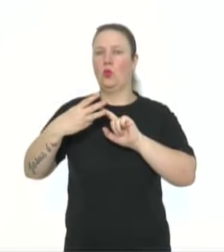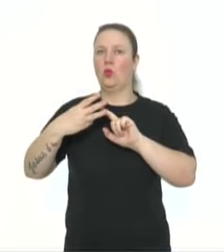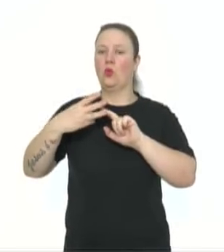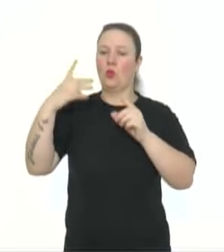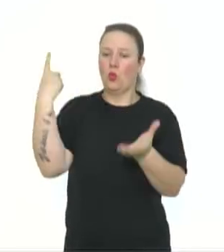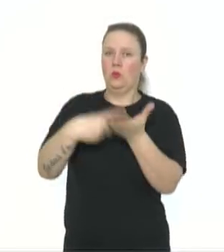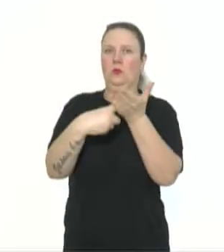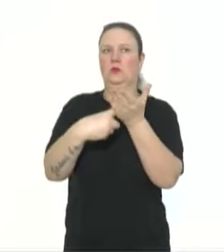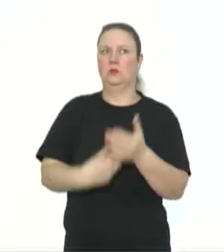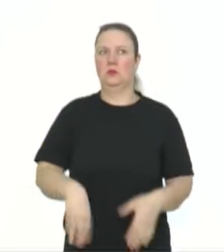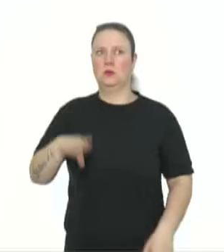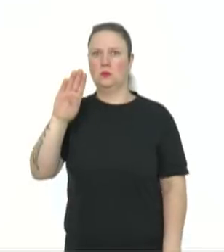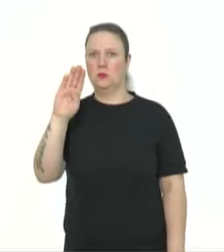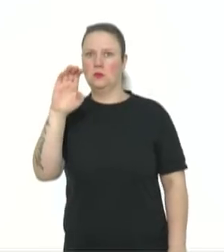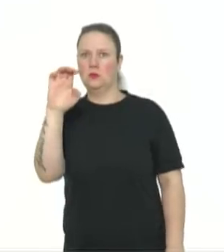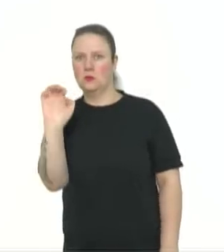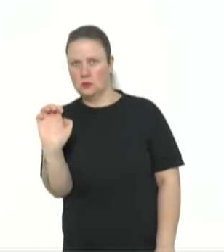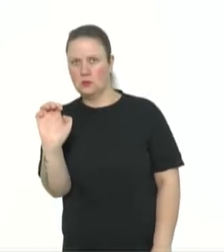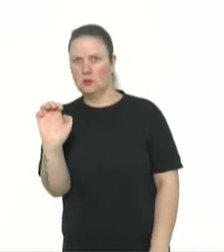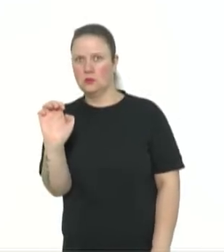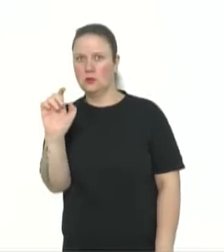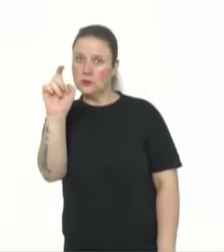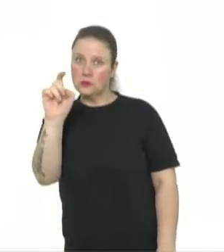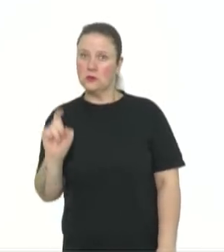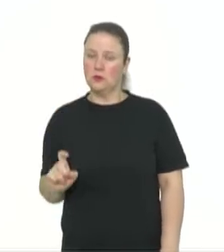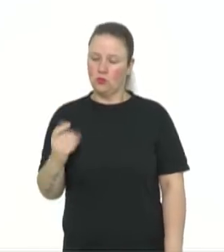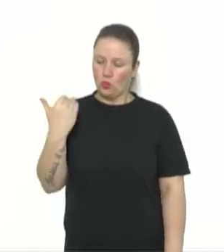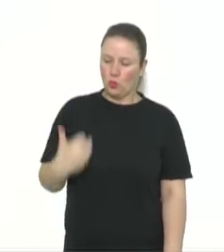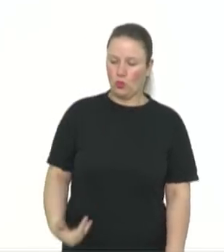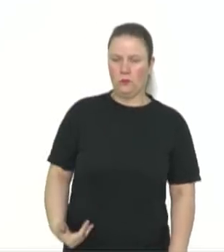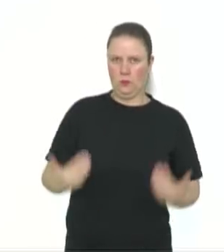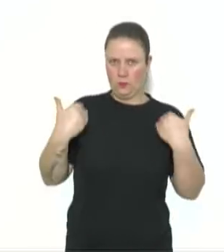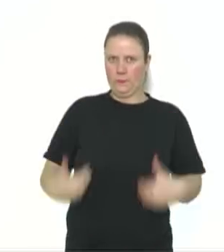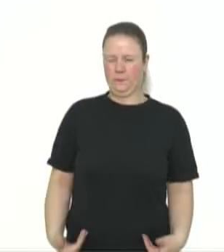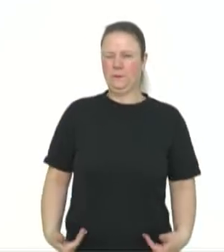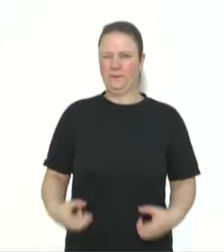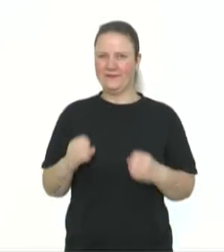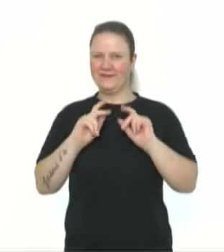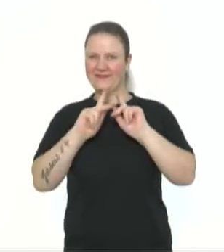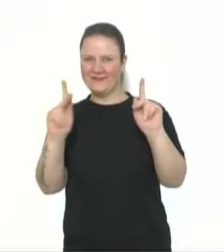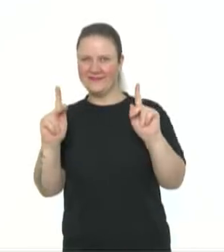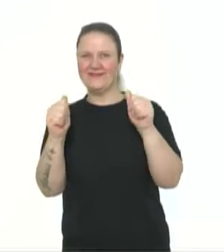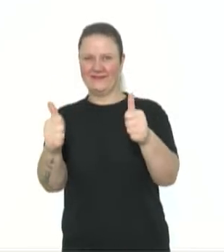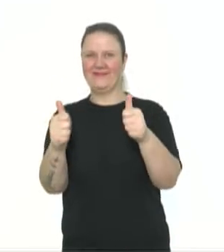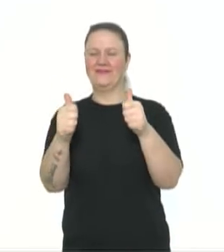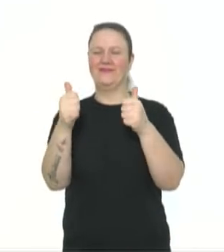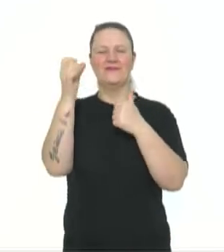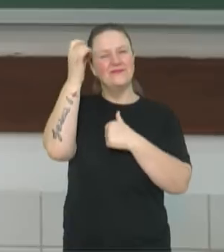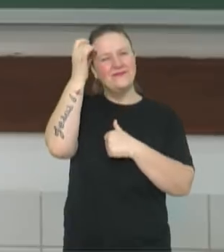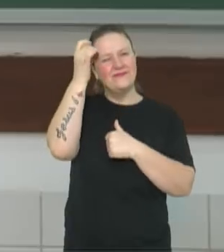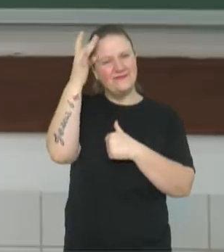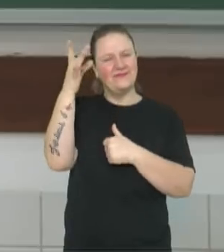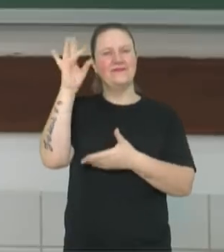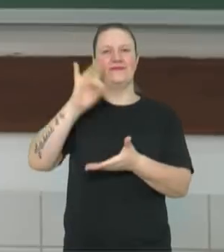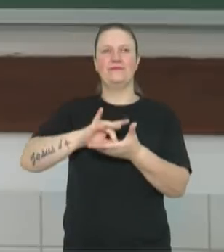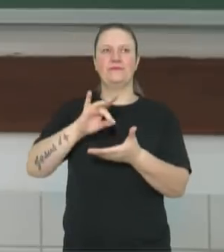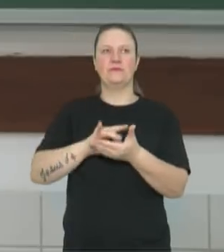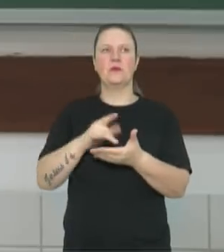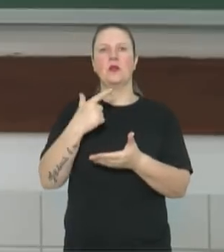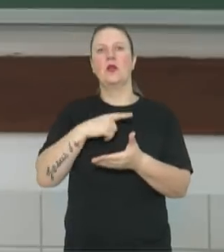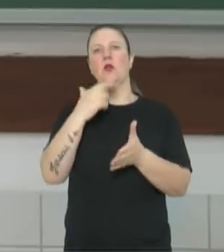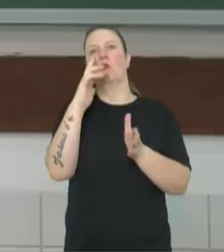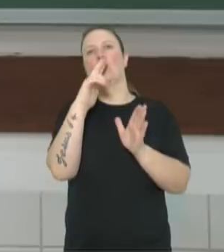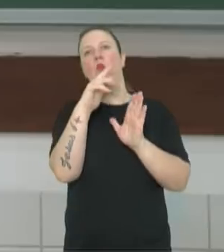o be, que pode ser ou estar. Beleza? Tranquilo? Foi fácil? Existem